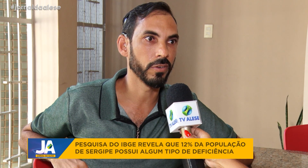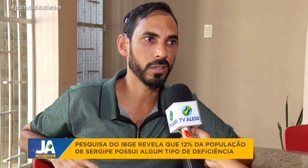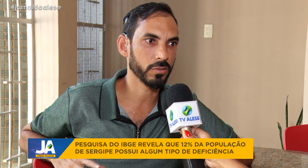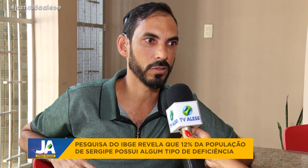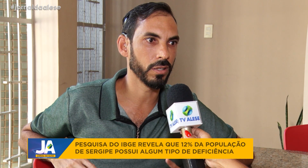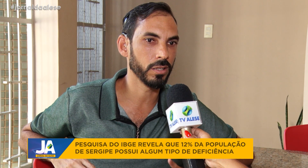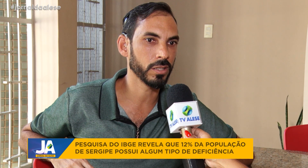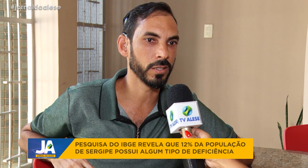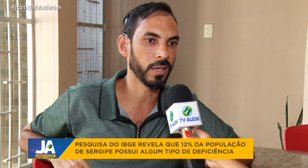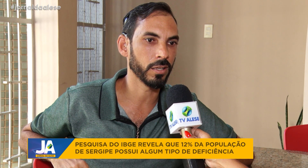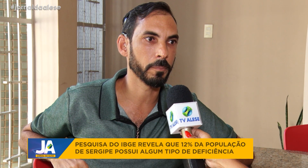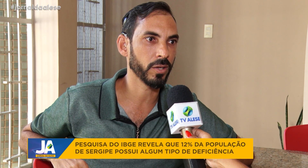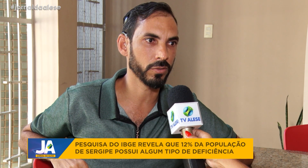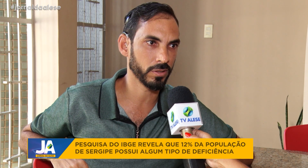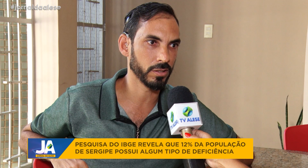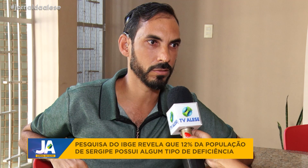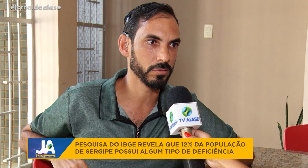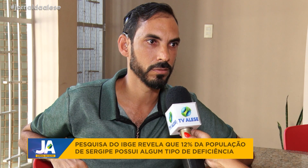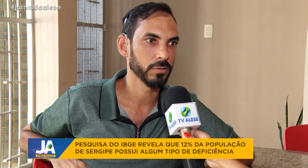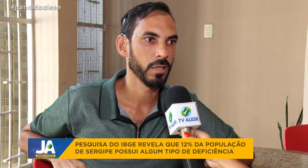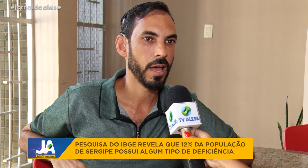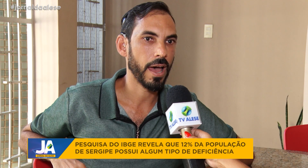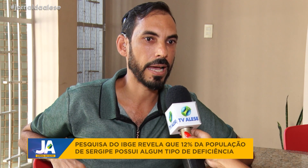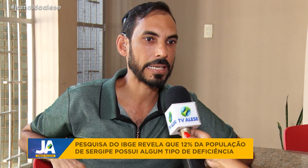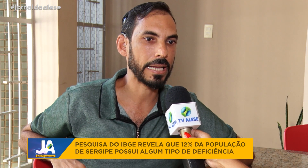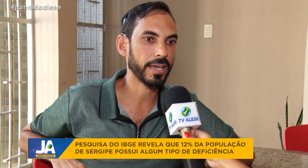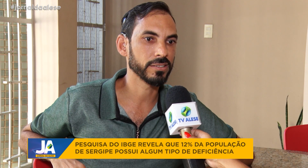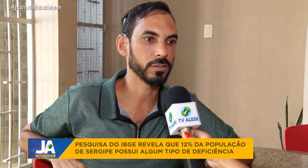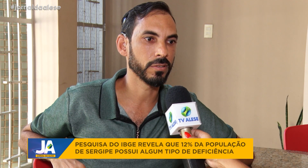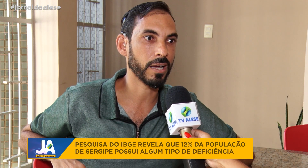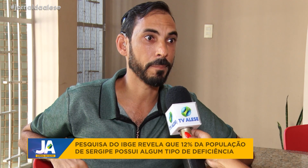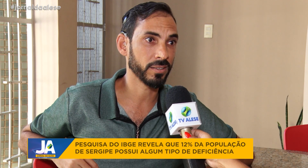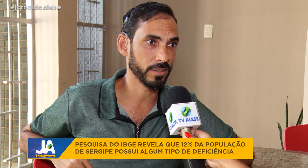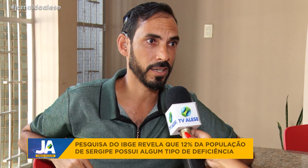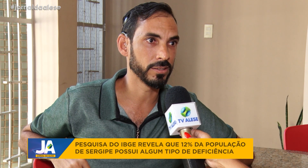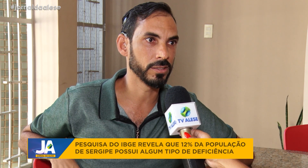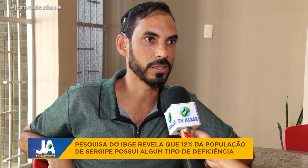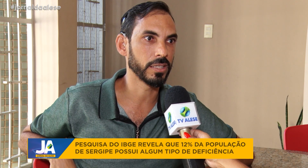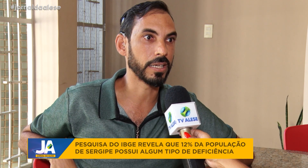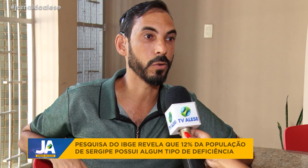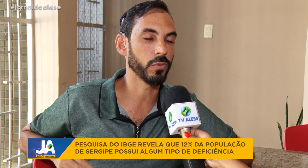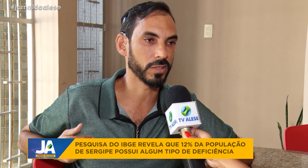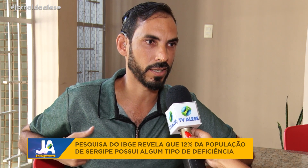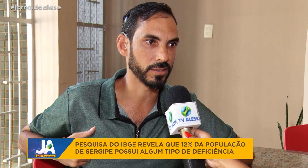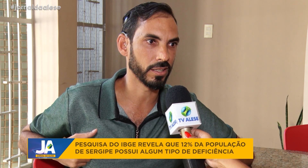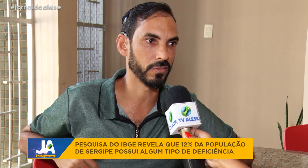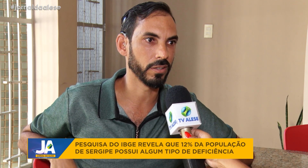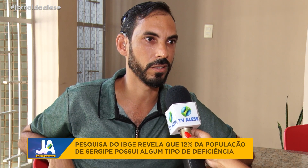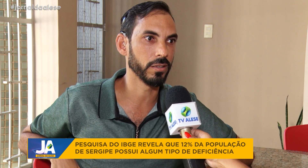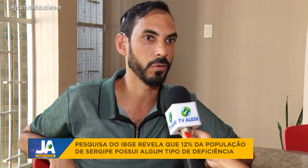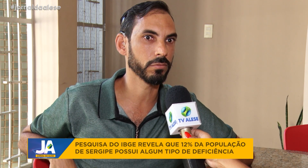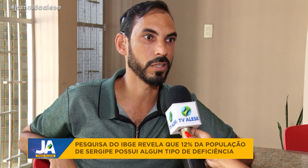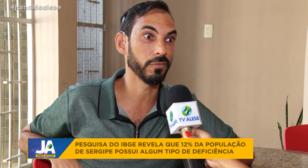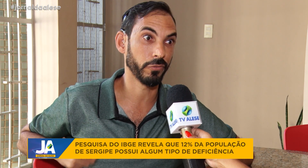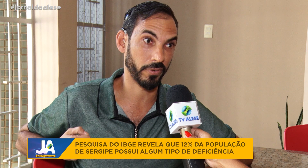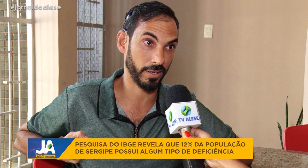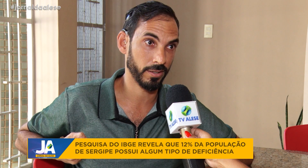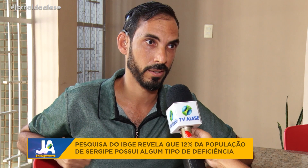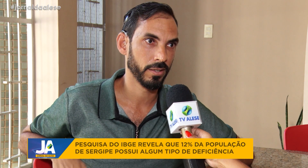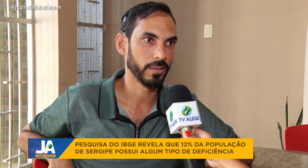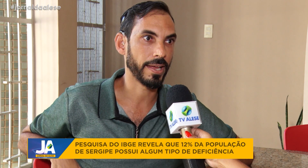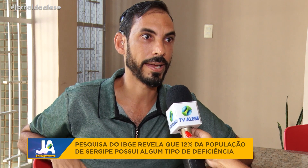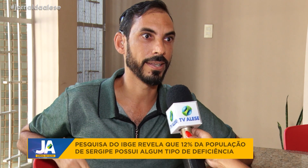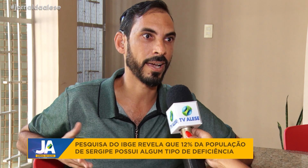de várias coisas, entre elas preconceito, a questão da capacidade, que quem contrata às vezes não tem